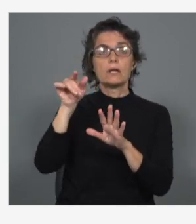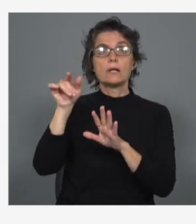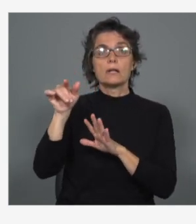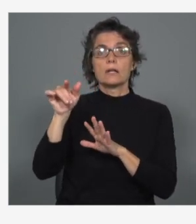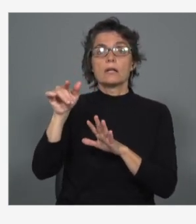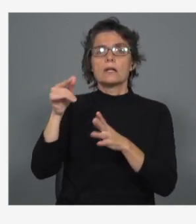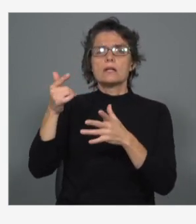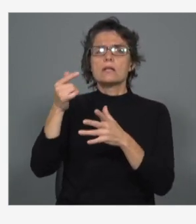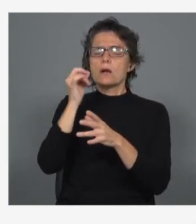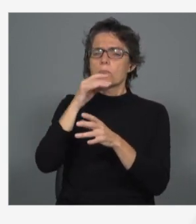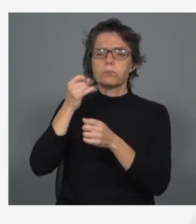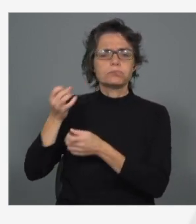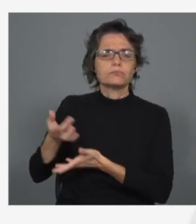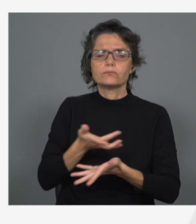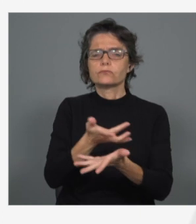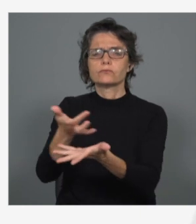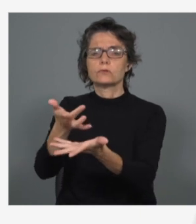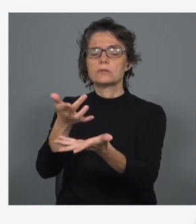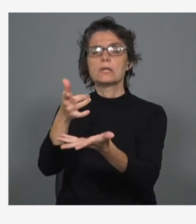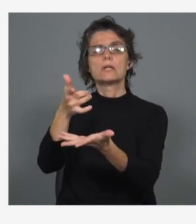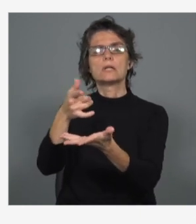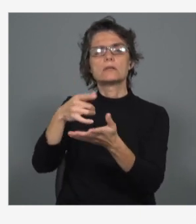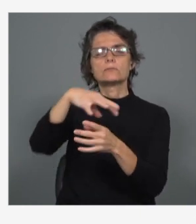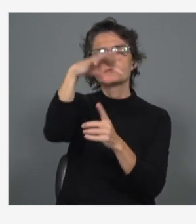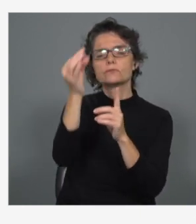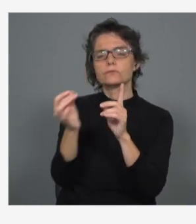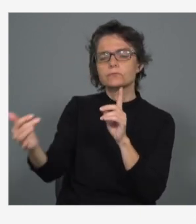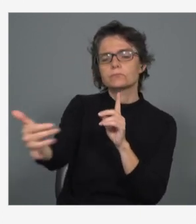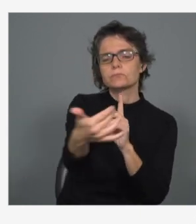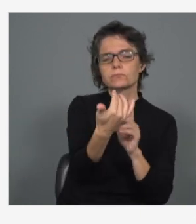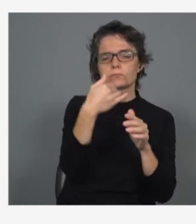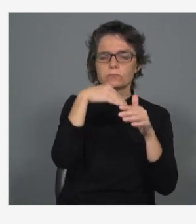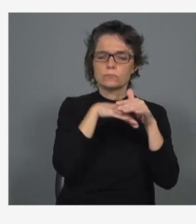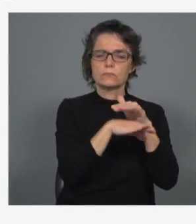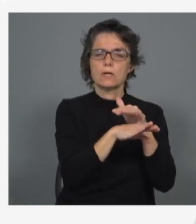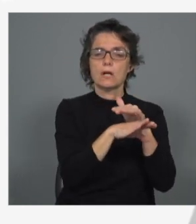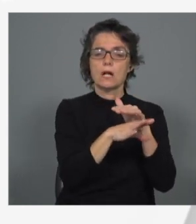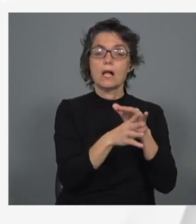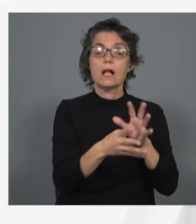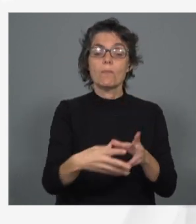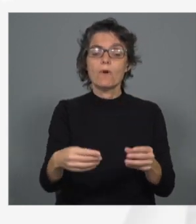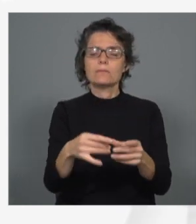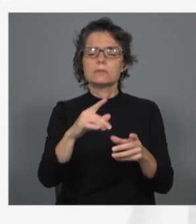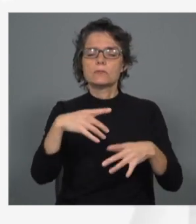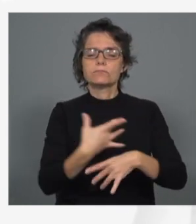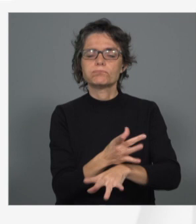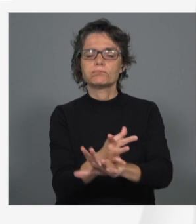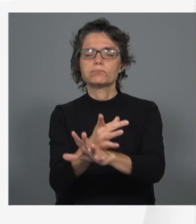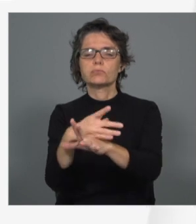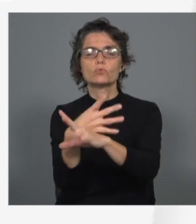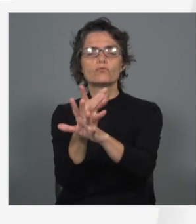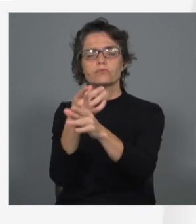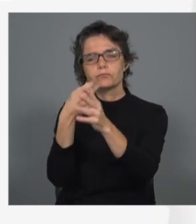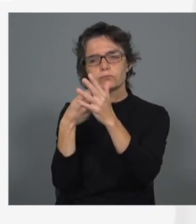limpar a sua eira e recolherá o trigo no seu celeiro. A palha, porém, queimá-la-á num fogo que não